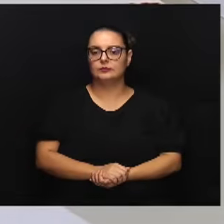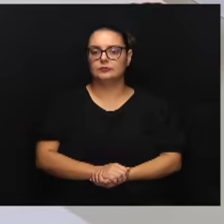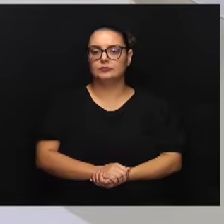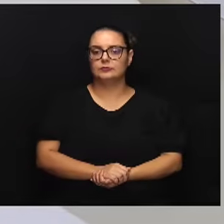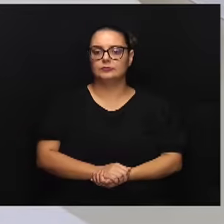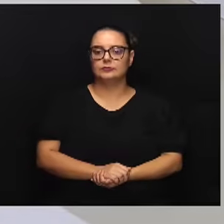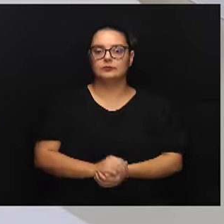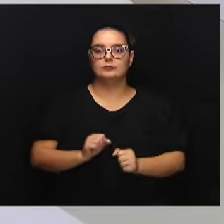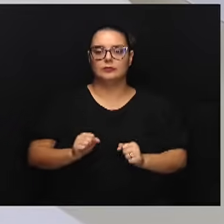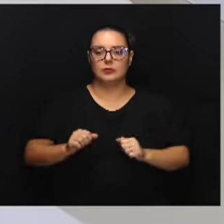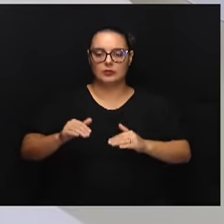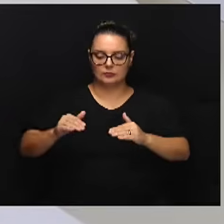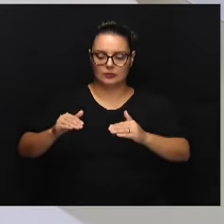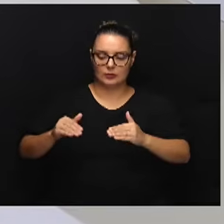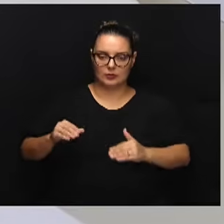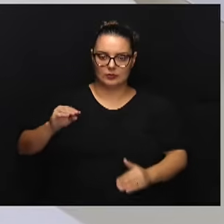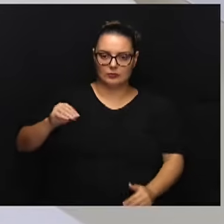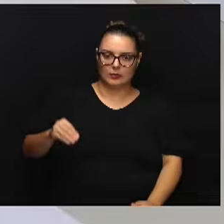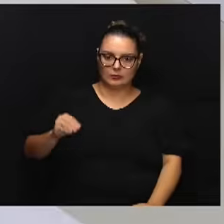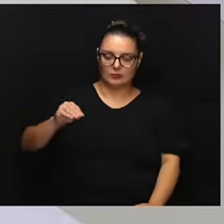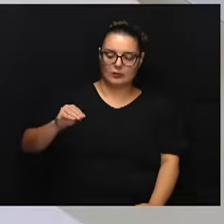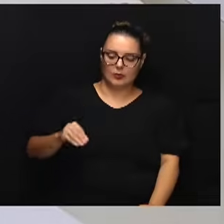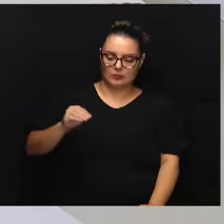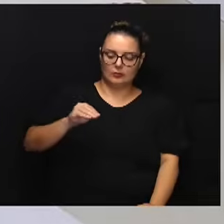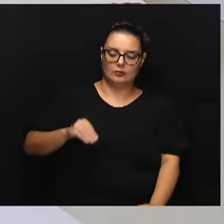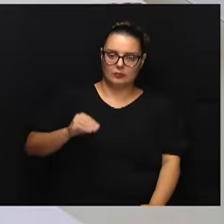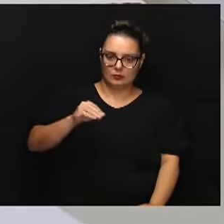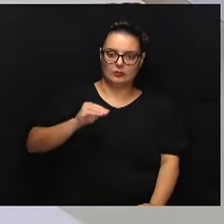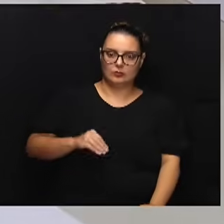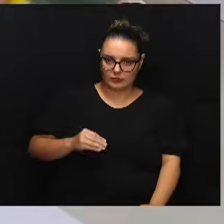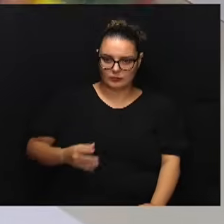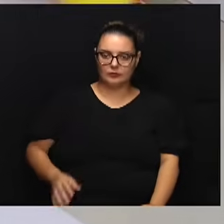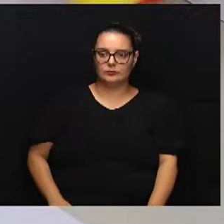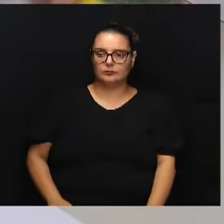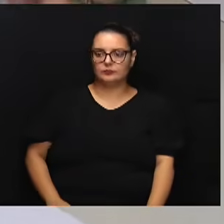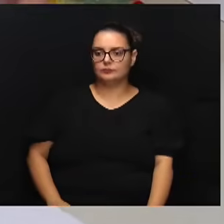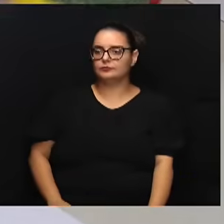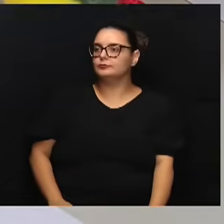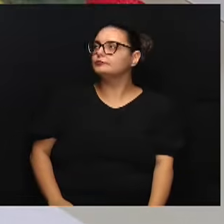Podem puxar, assim, ó, pra pintar mesmo.